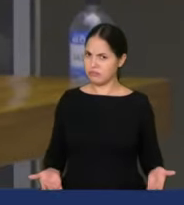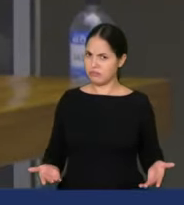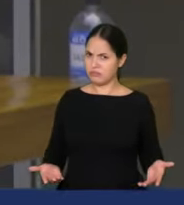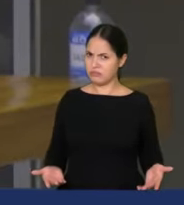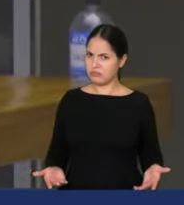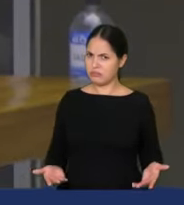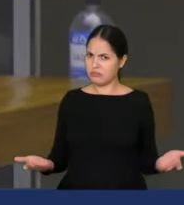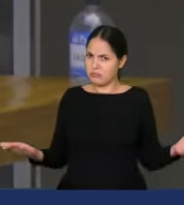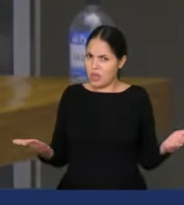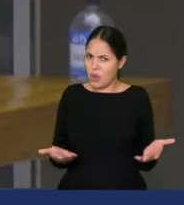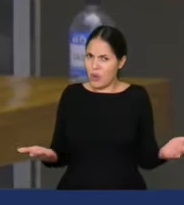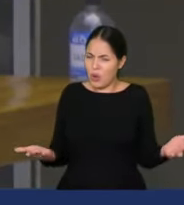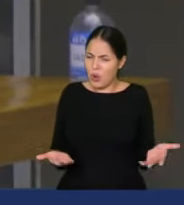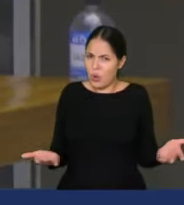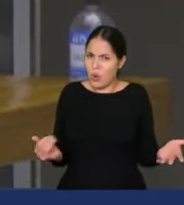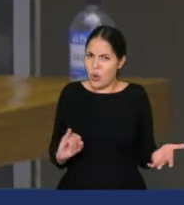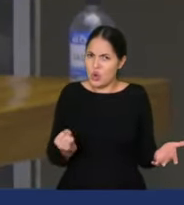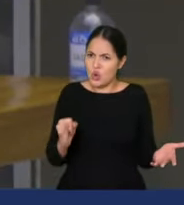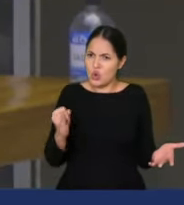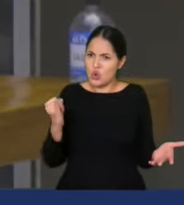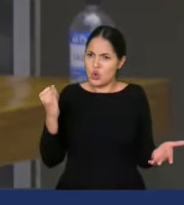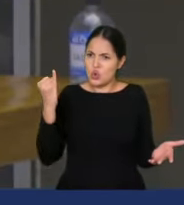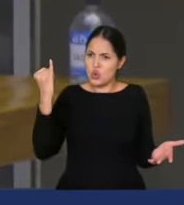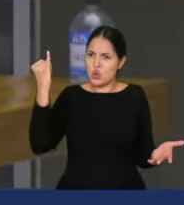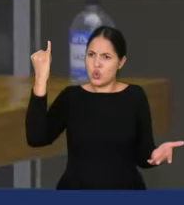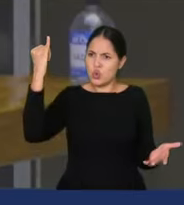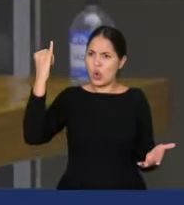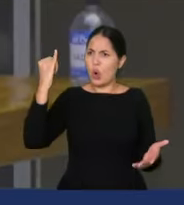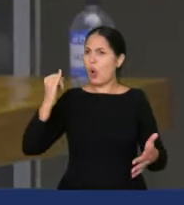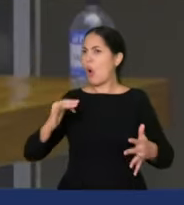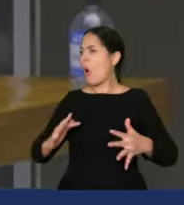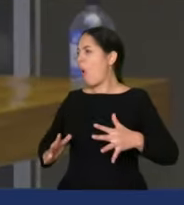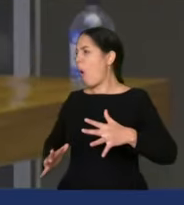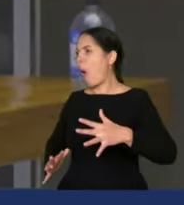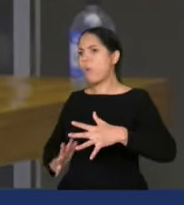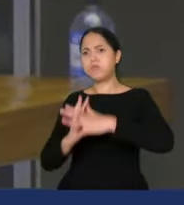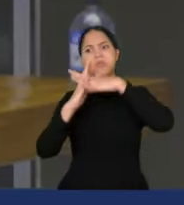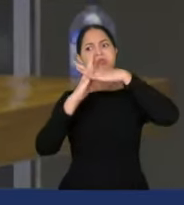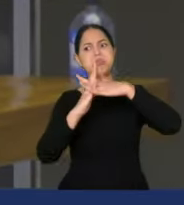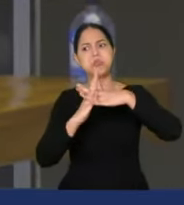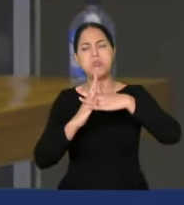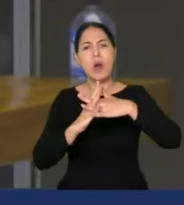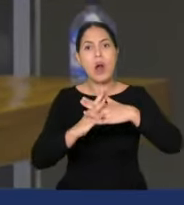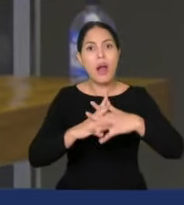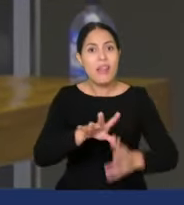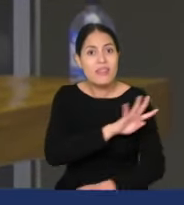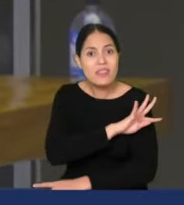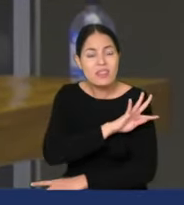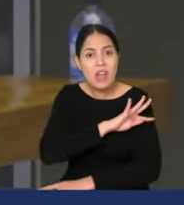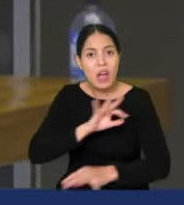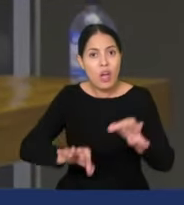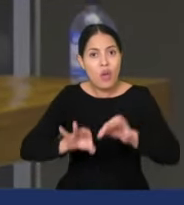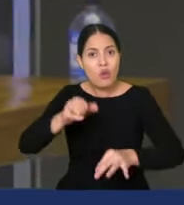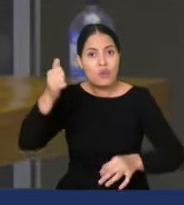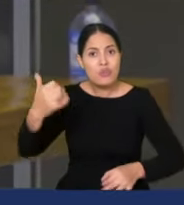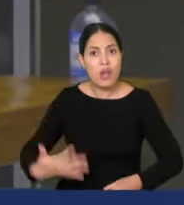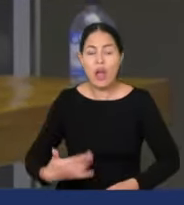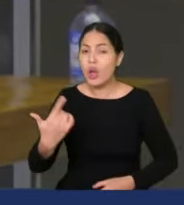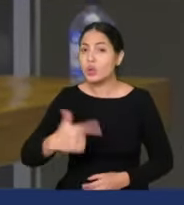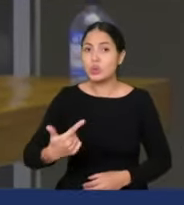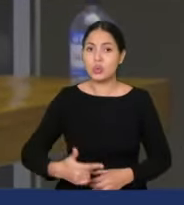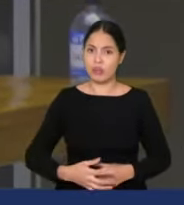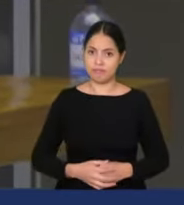nesse patamar extorsivo, sem justificativa técnica, econômica ou